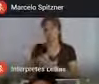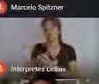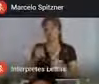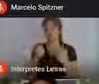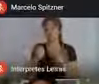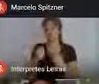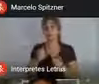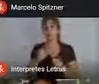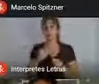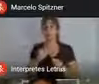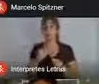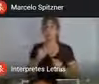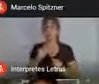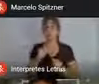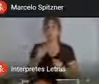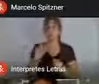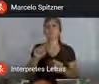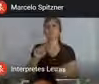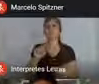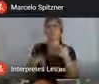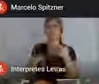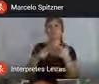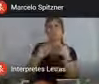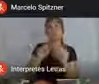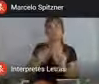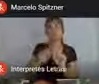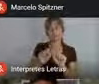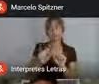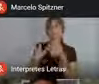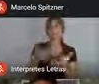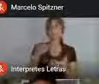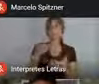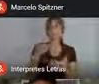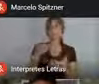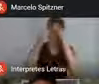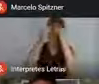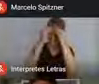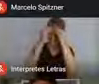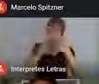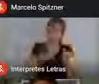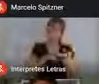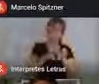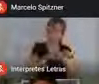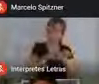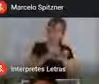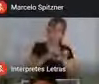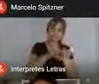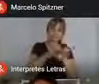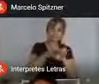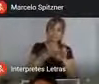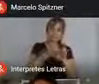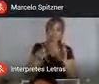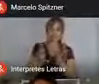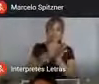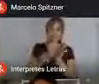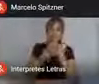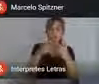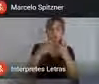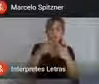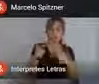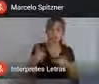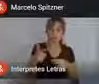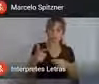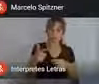essas variedades linguísticas. A linguagem coloquial e padrão para o uso apropriado da língua, de acordo com a